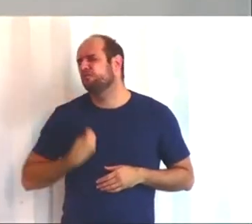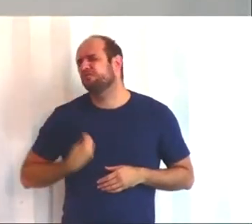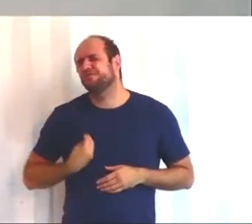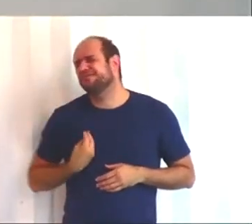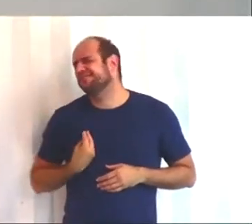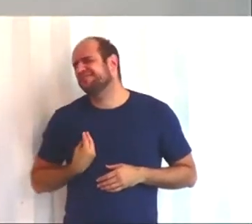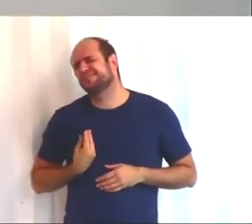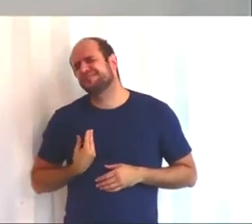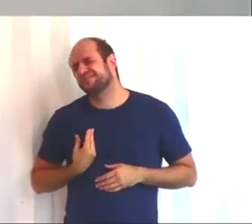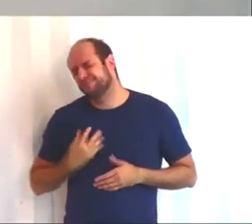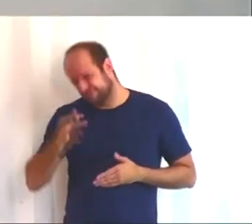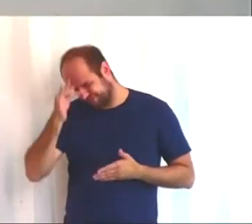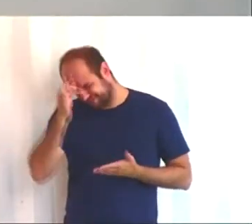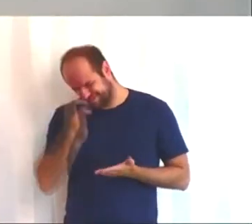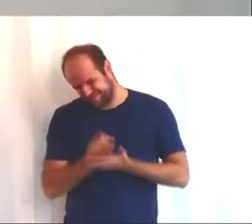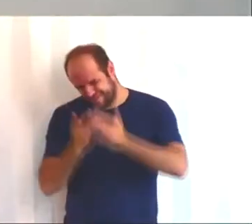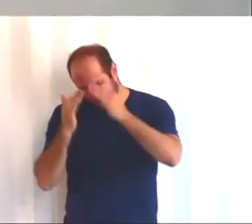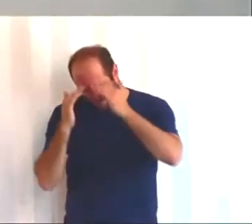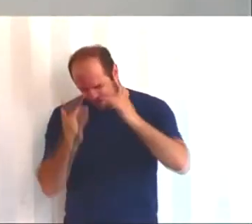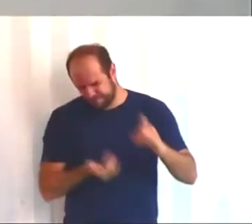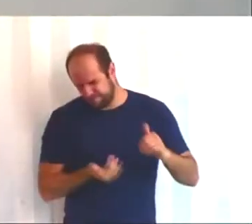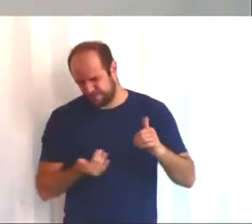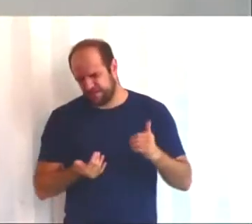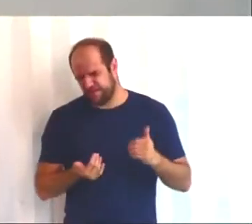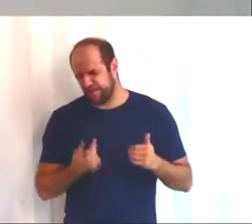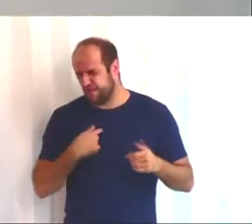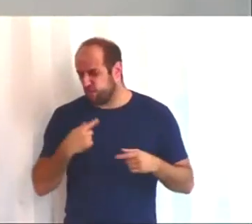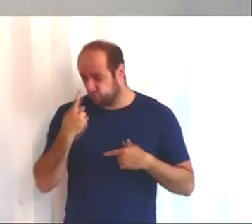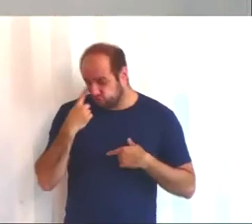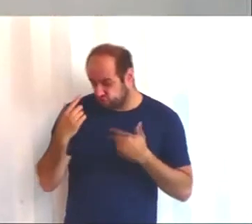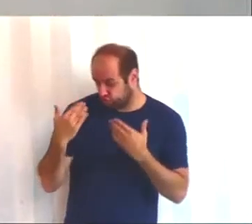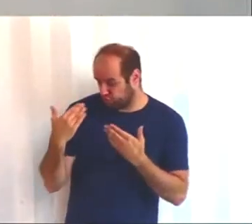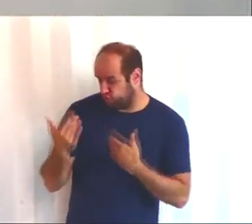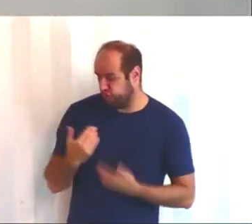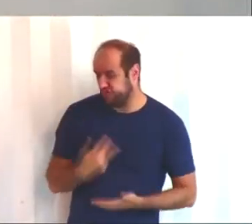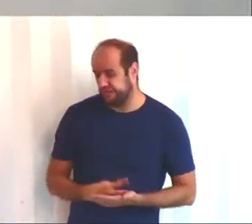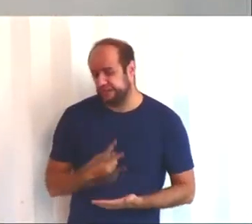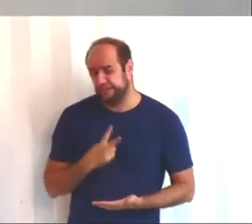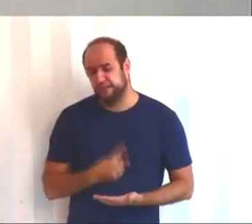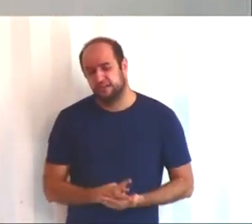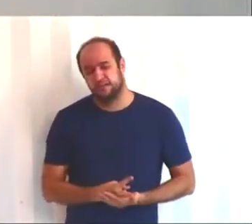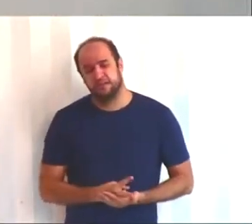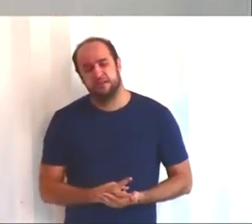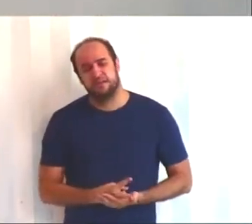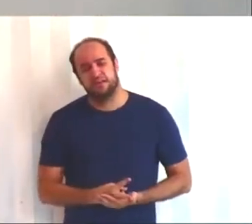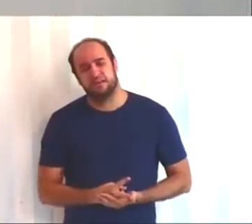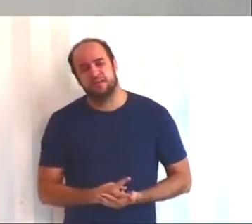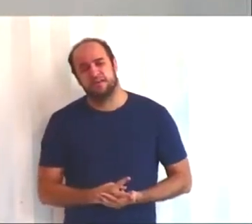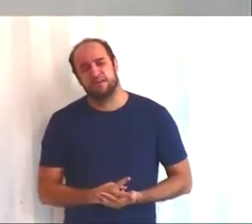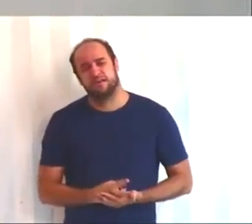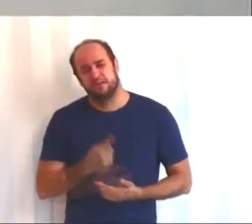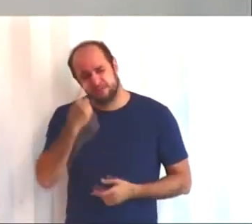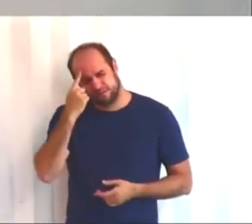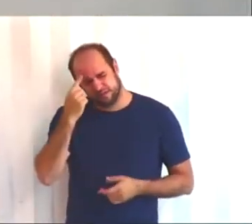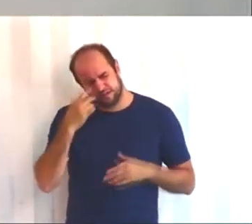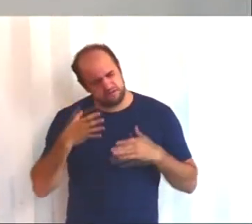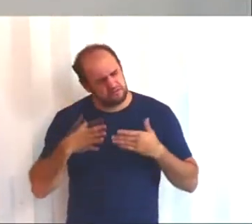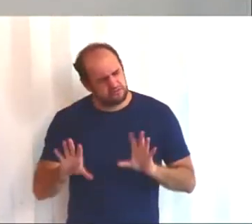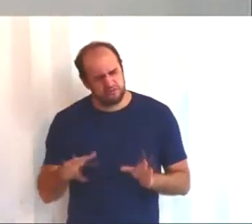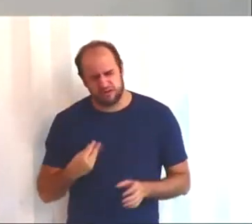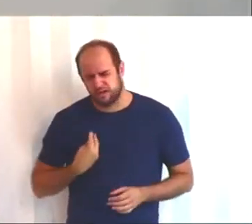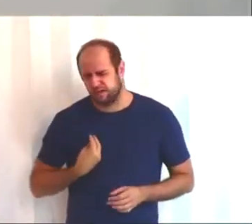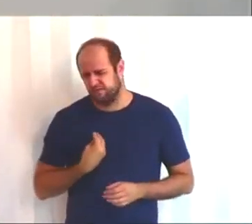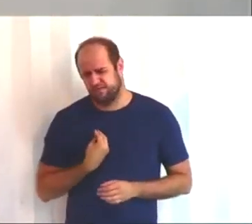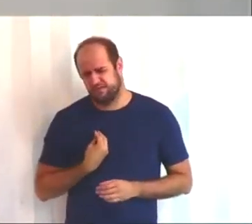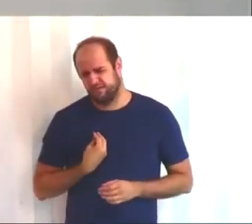Senhor, o quanto eu tenho questionado os desígnios do Senhor. Talvez alguns tenham pensado, eu não quero mais viver nesse caminho, eu não